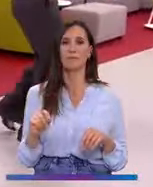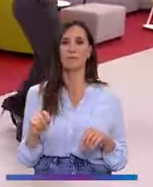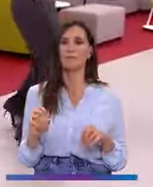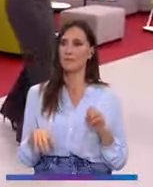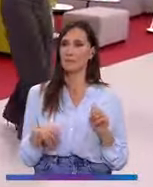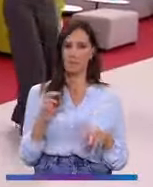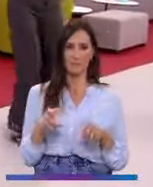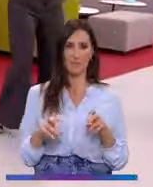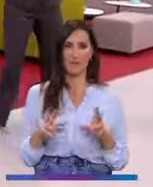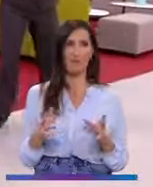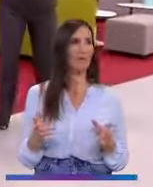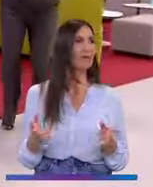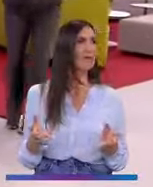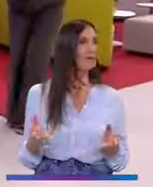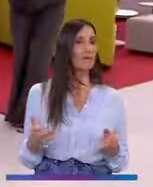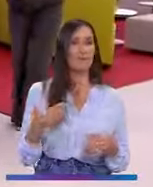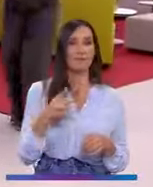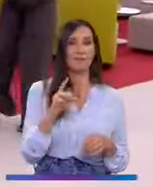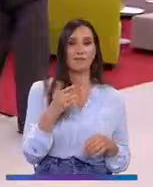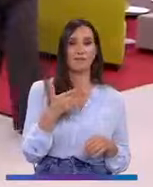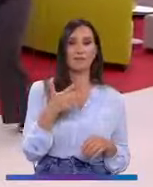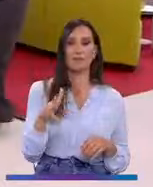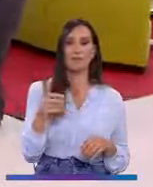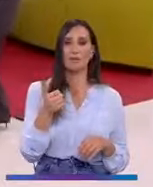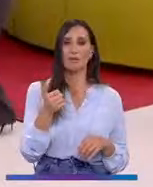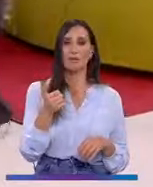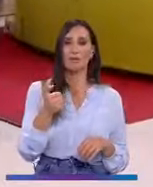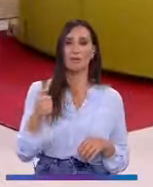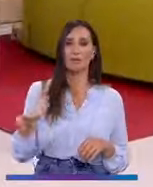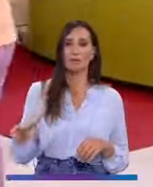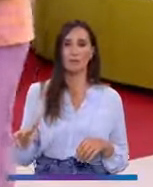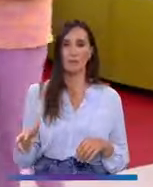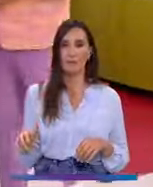Quem foi? Era o quê? 761-100-200. Caiu o quê?